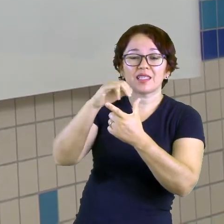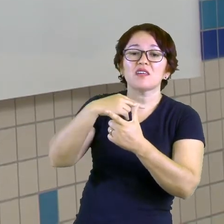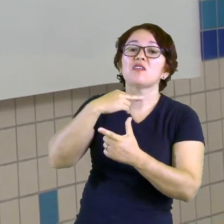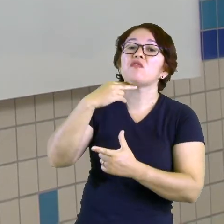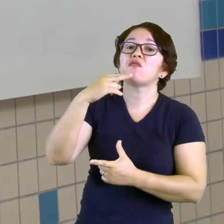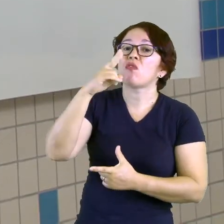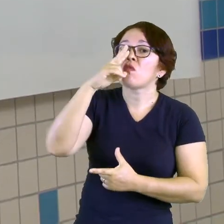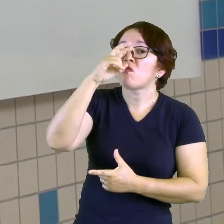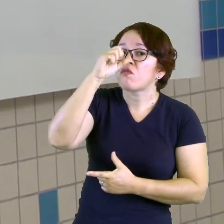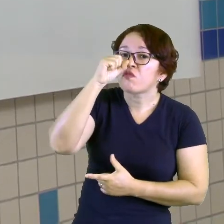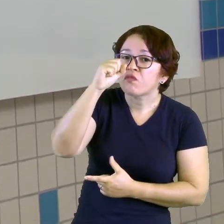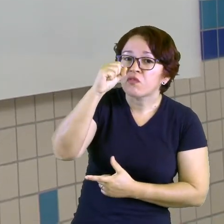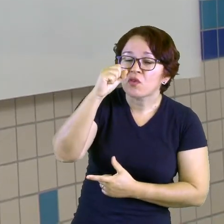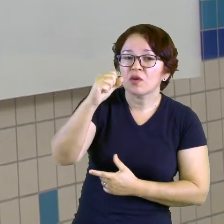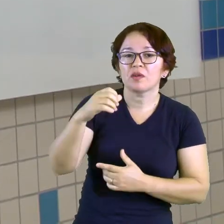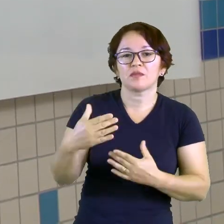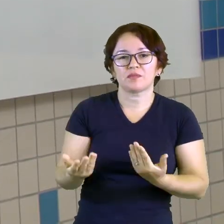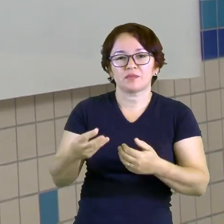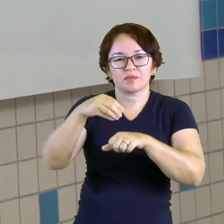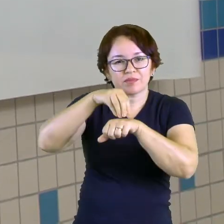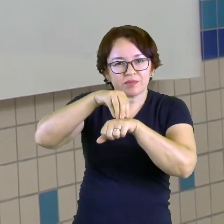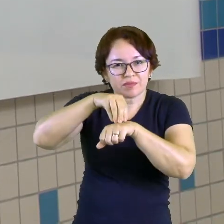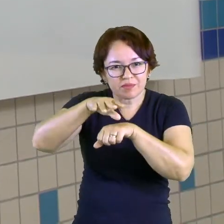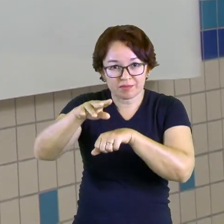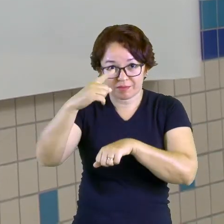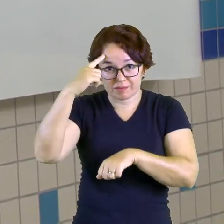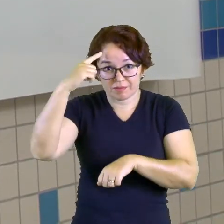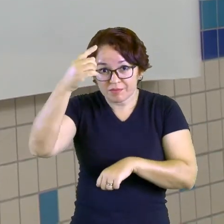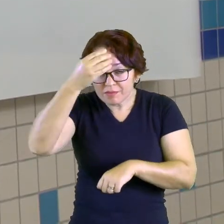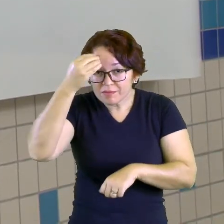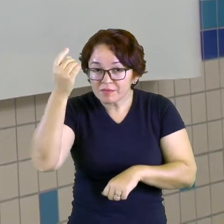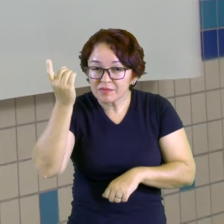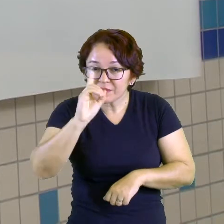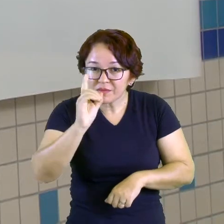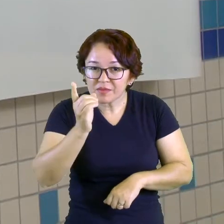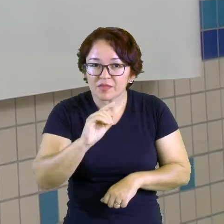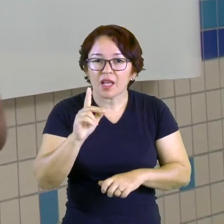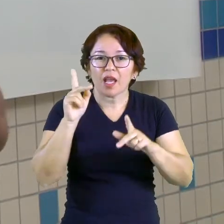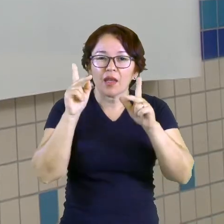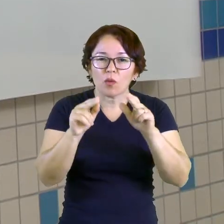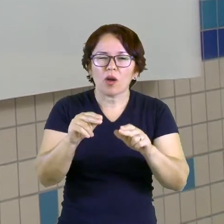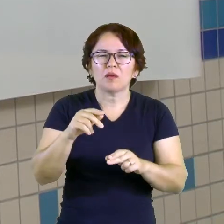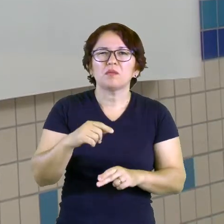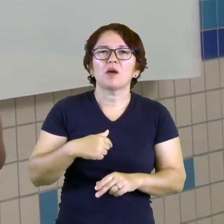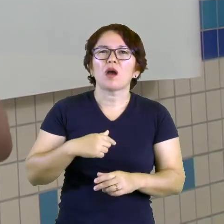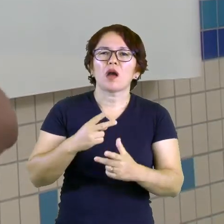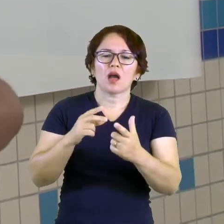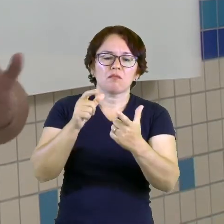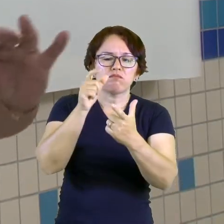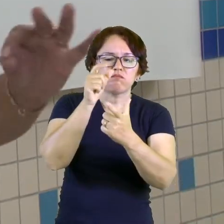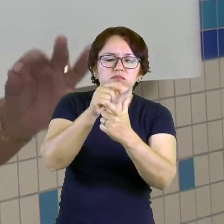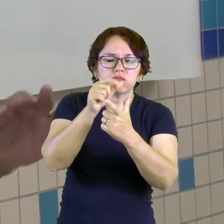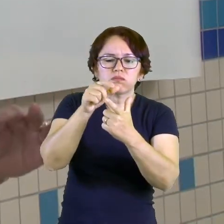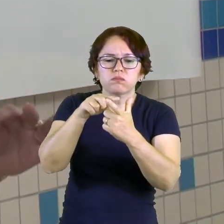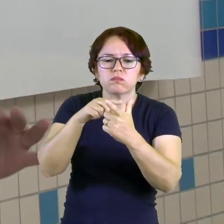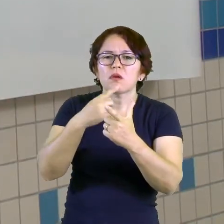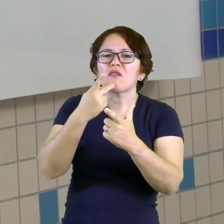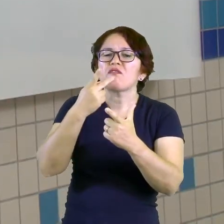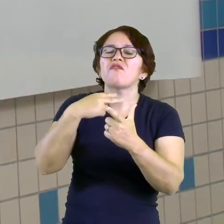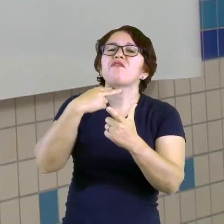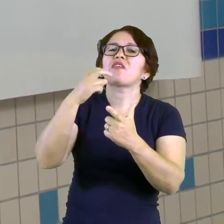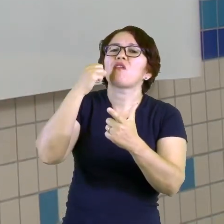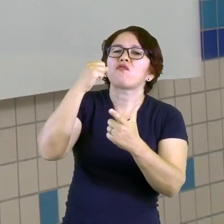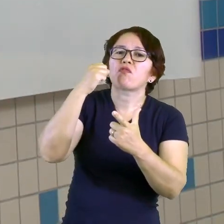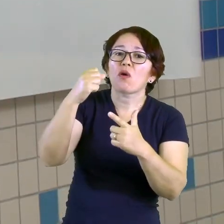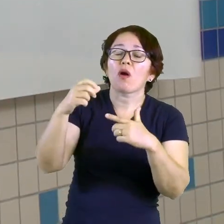daquela palavra. Fica a dica, não esqueça. Chame a palavra. A sílaba que mais se prolongar